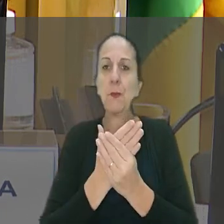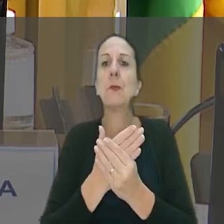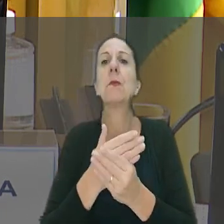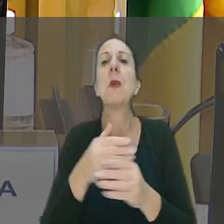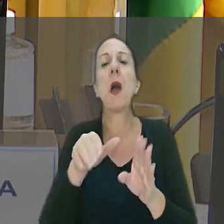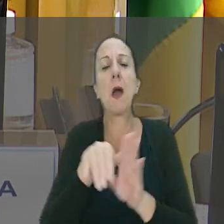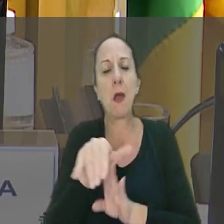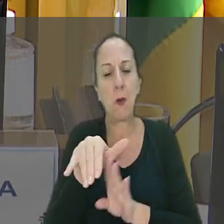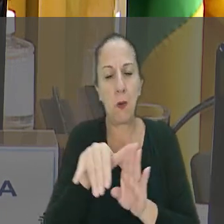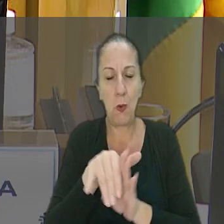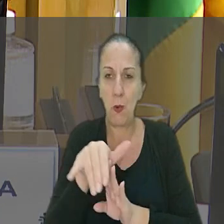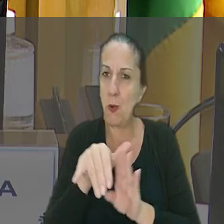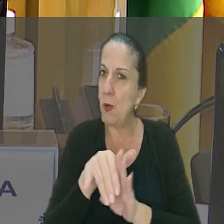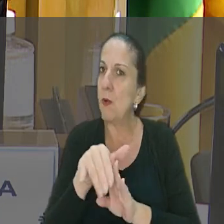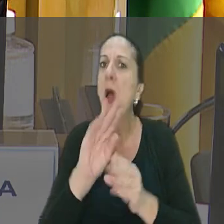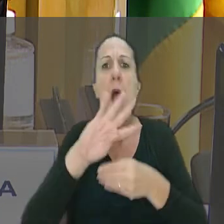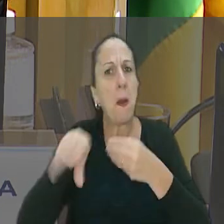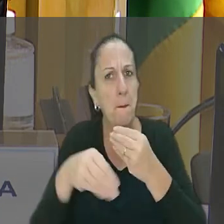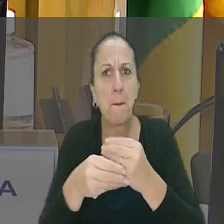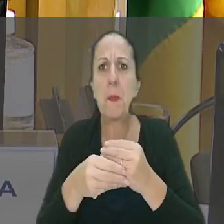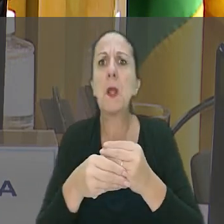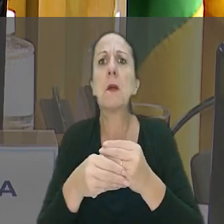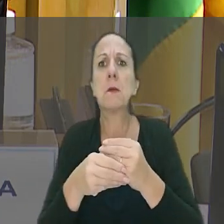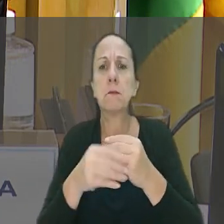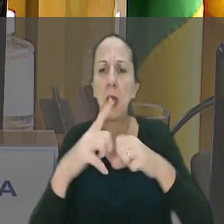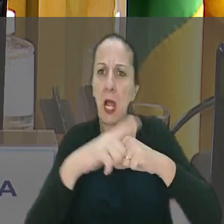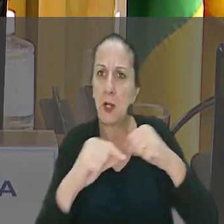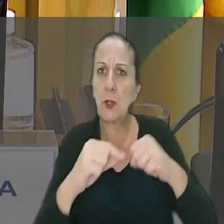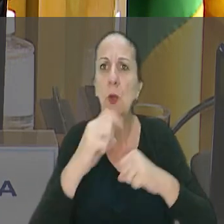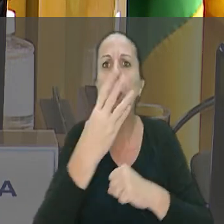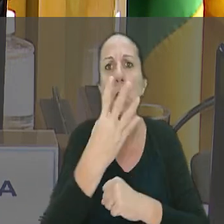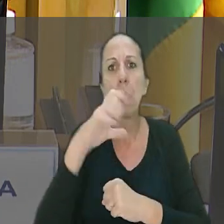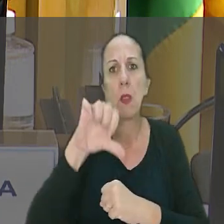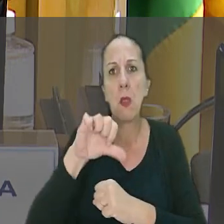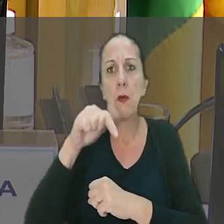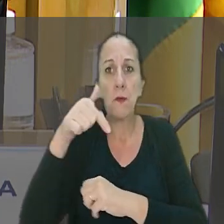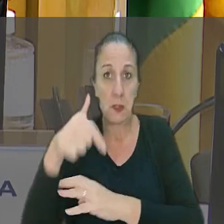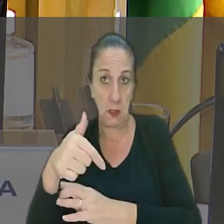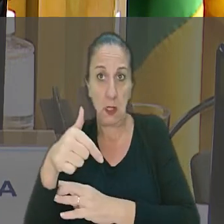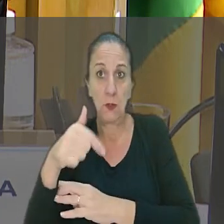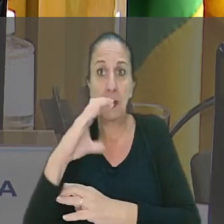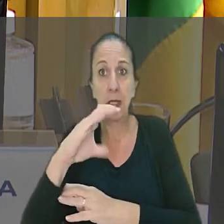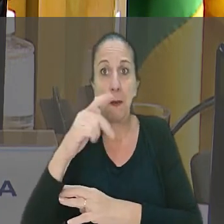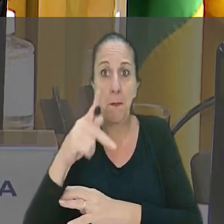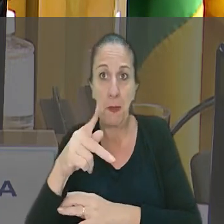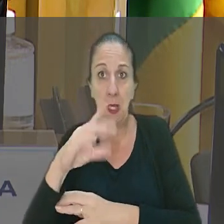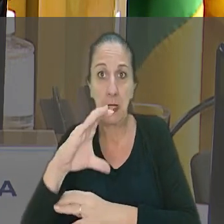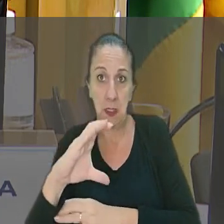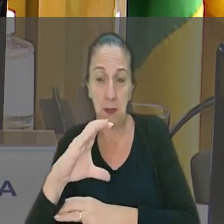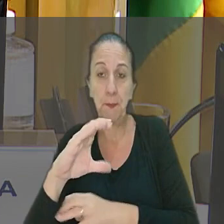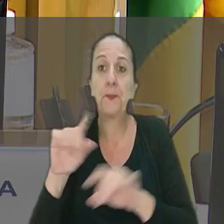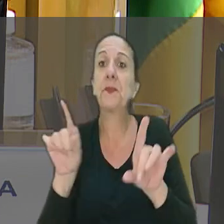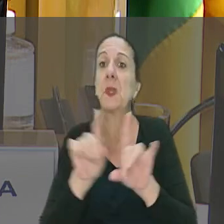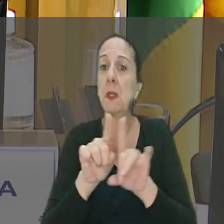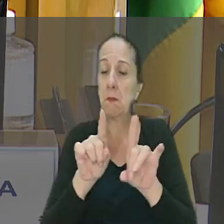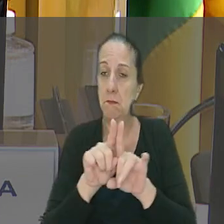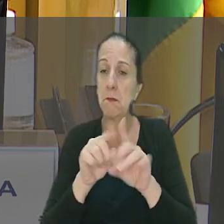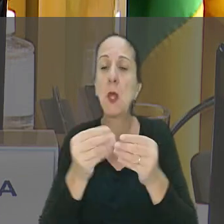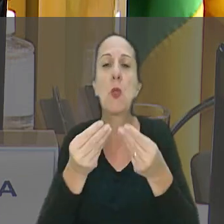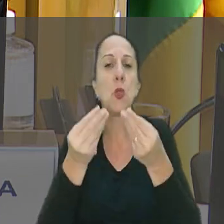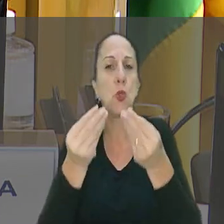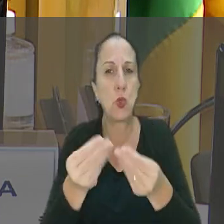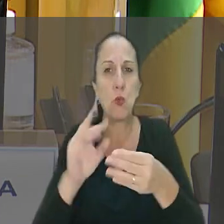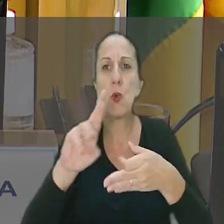entendo aconselhável, aliás, aplicável, disposto no artigo 497 do CPC, e dou